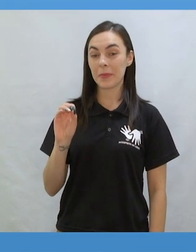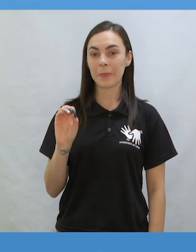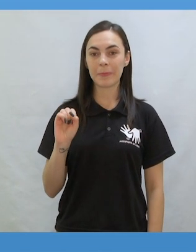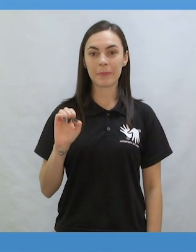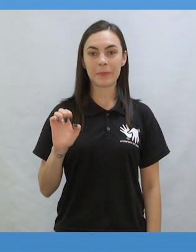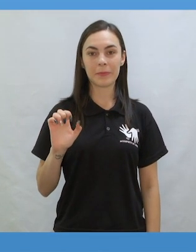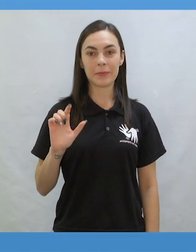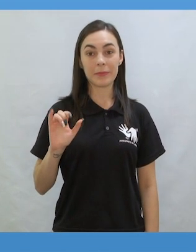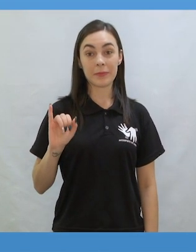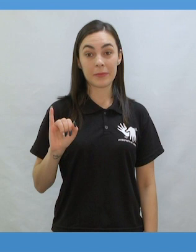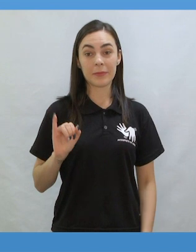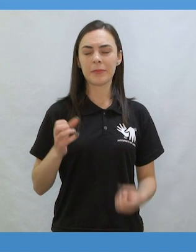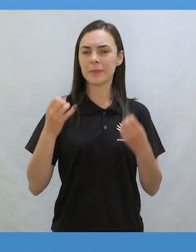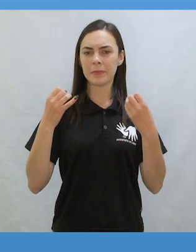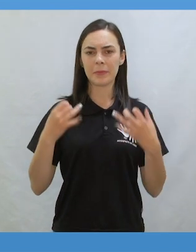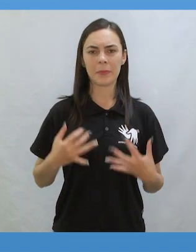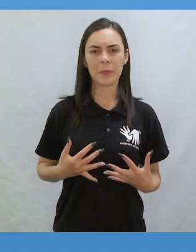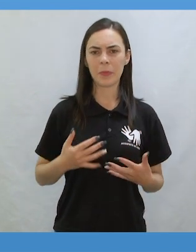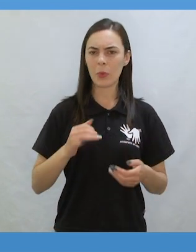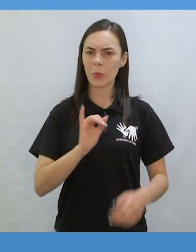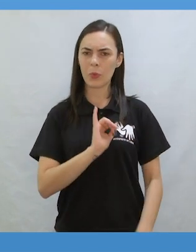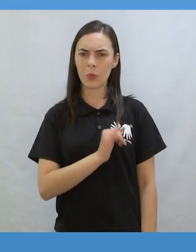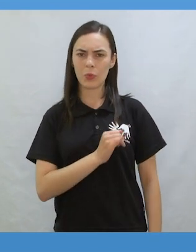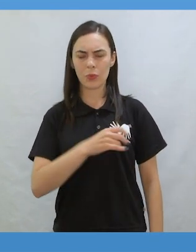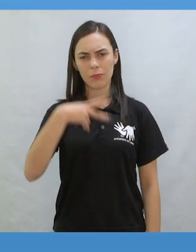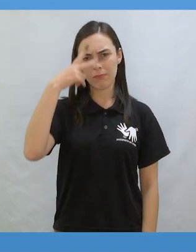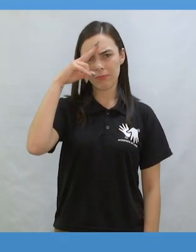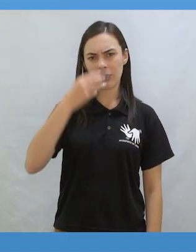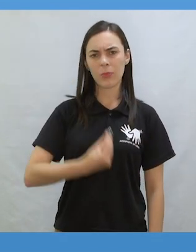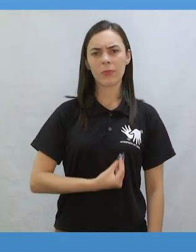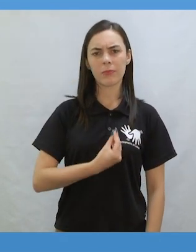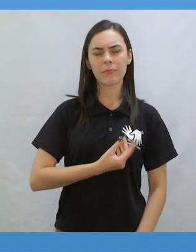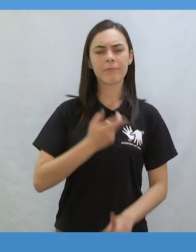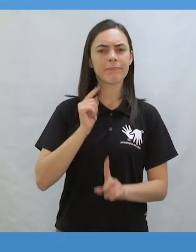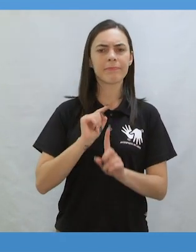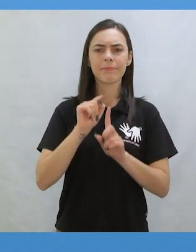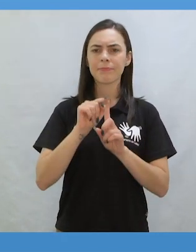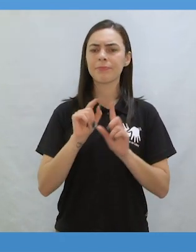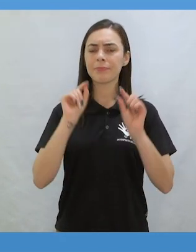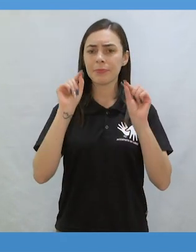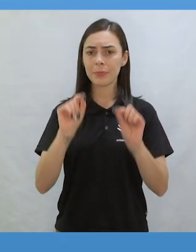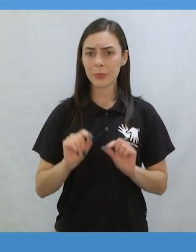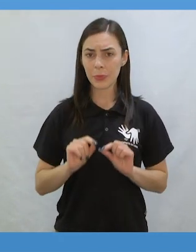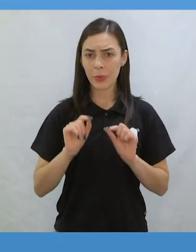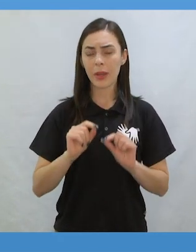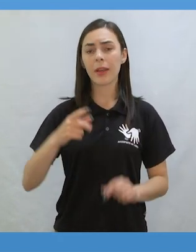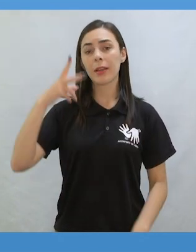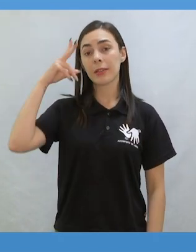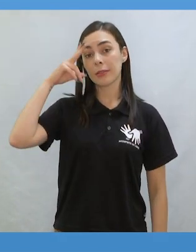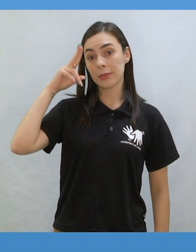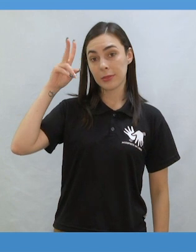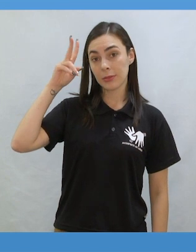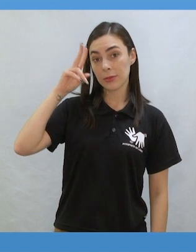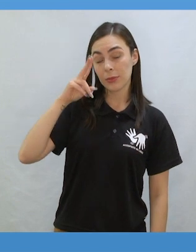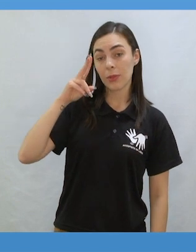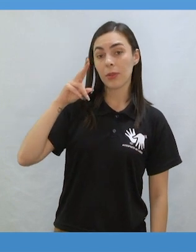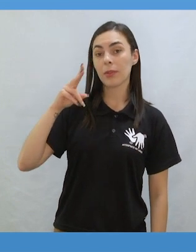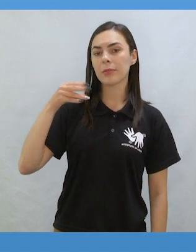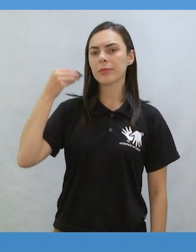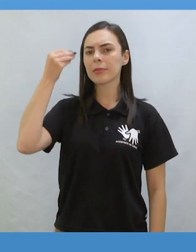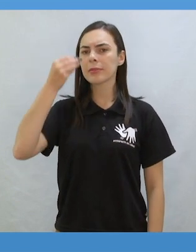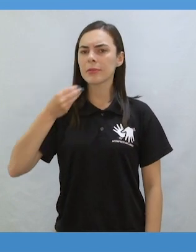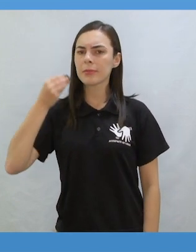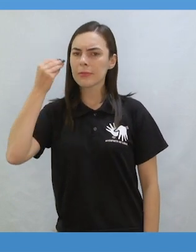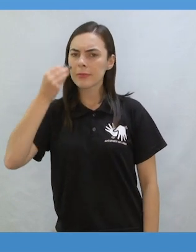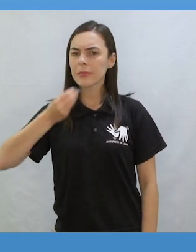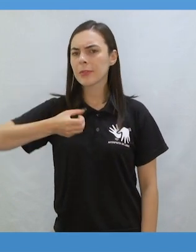Roseli Bassi, ela diz assim que o objetivo do Instituto História Viva é o quê? Transformar histórias